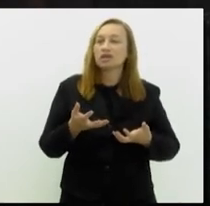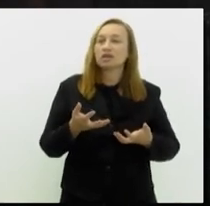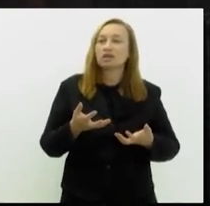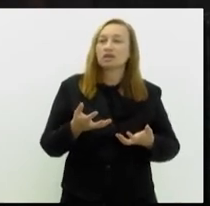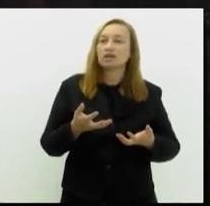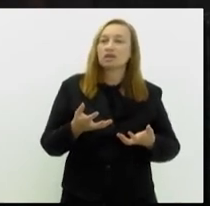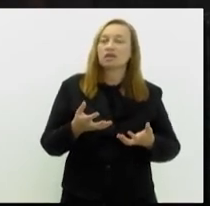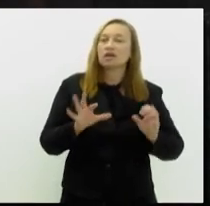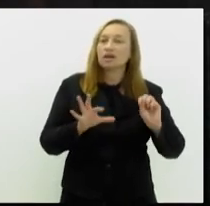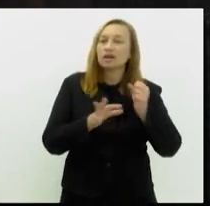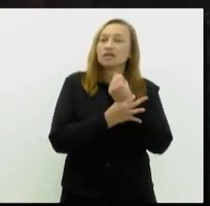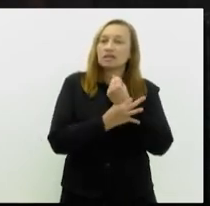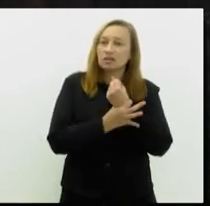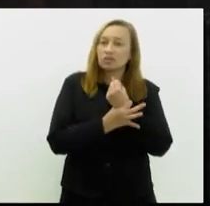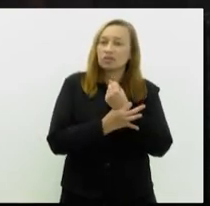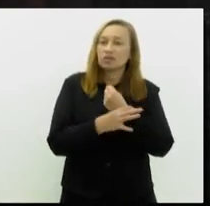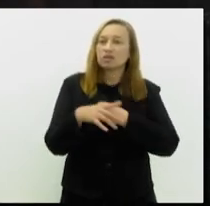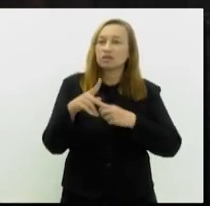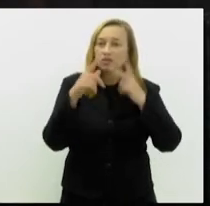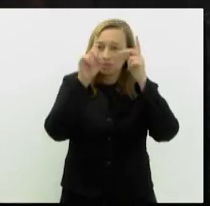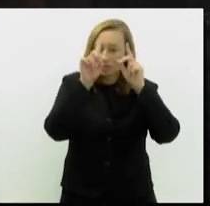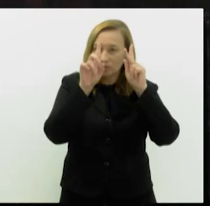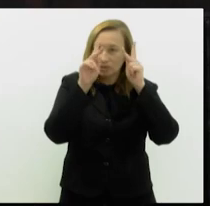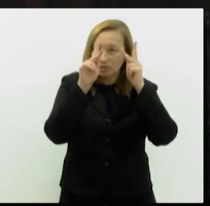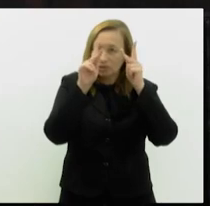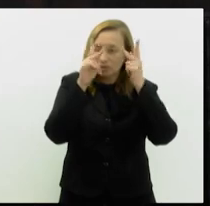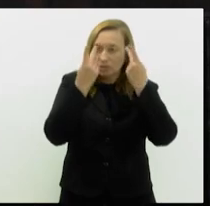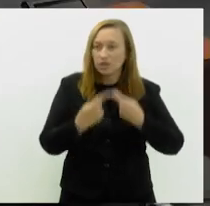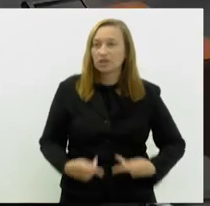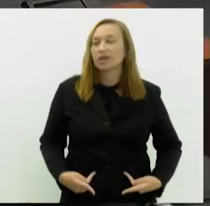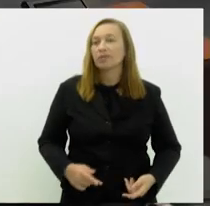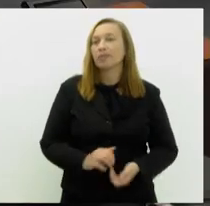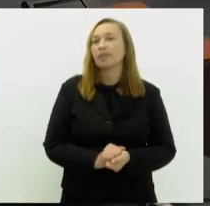mundo, a garantia da sua humanidade.